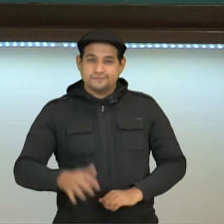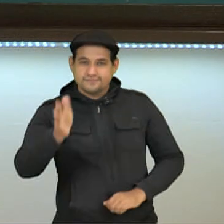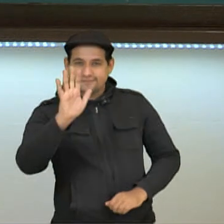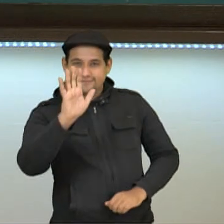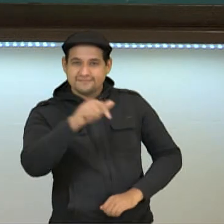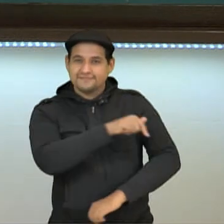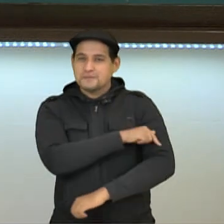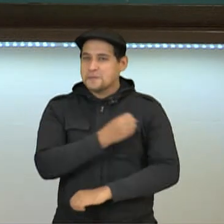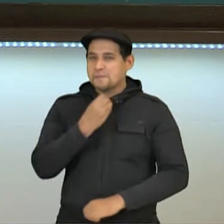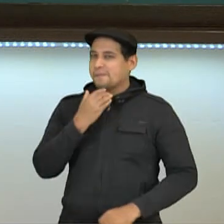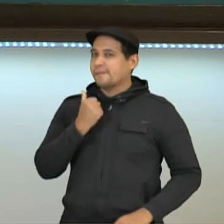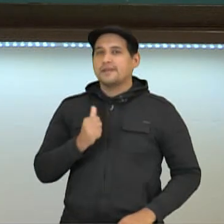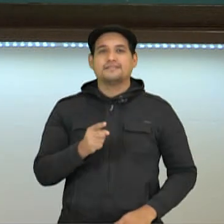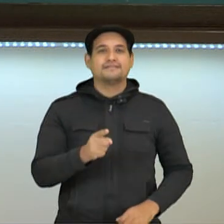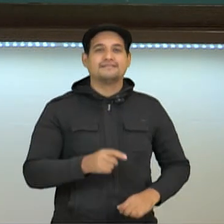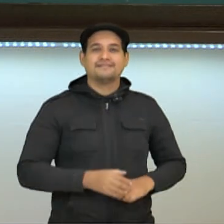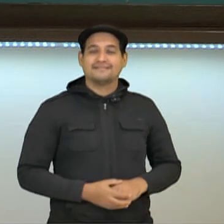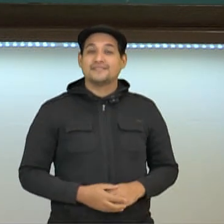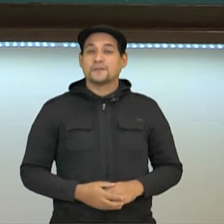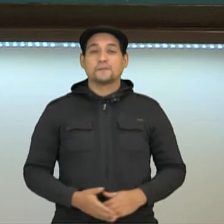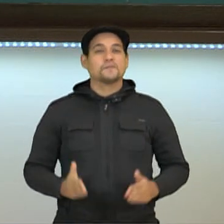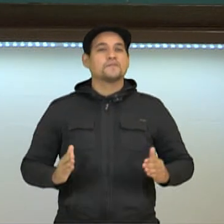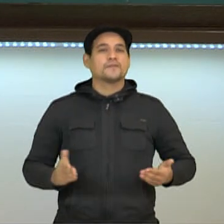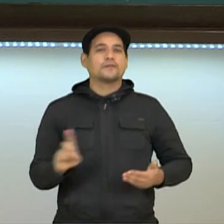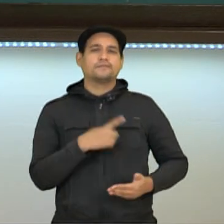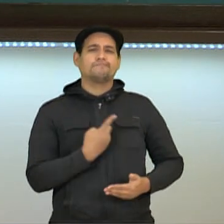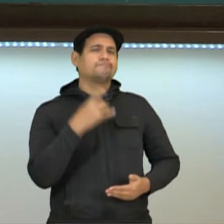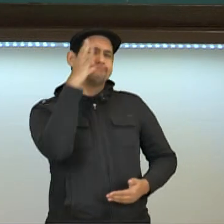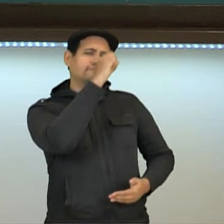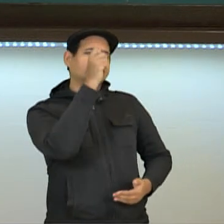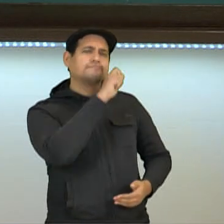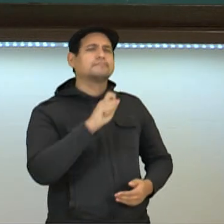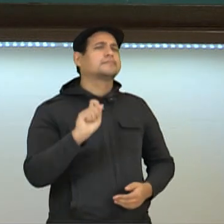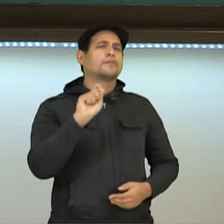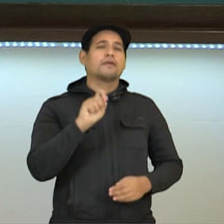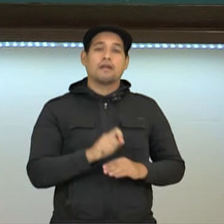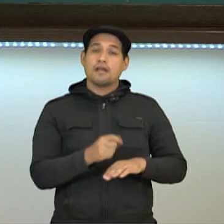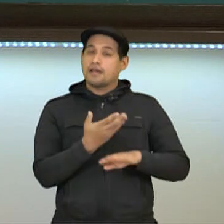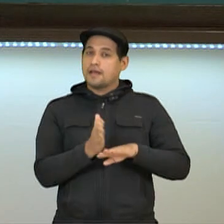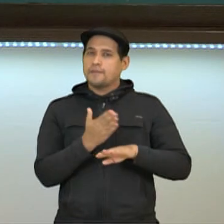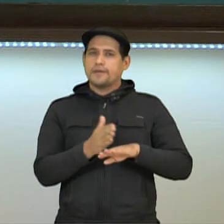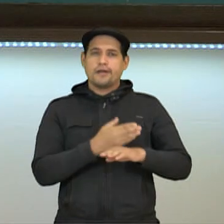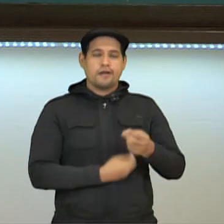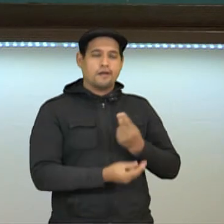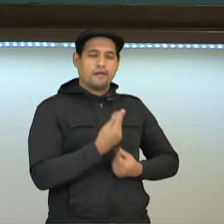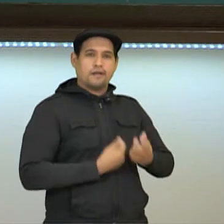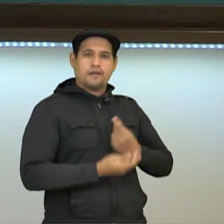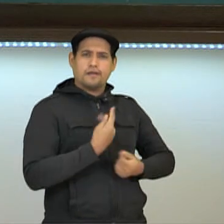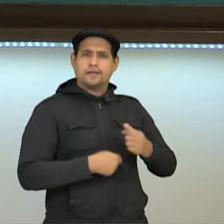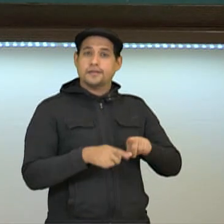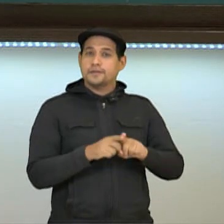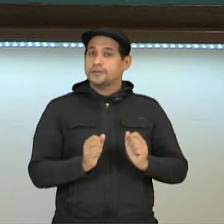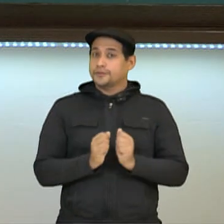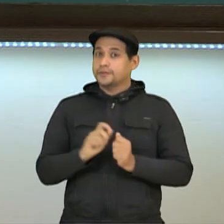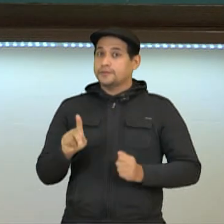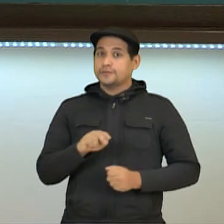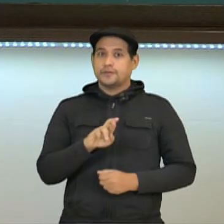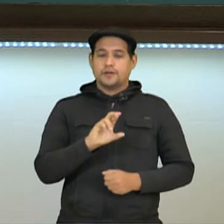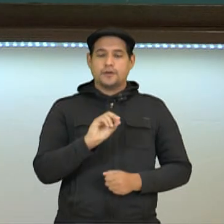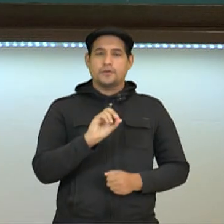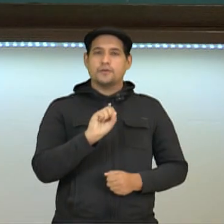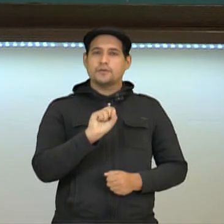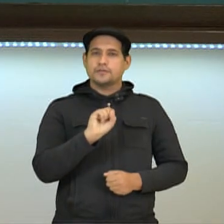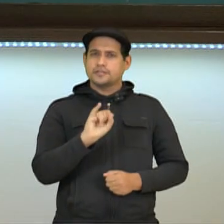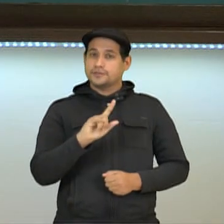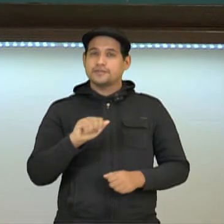Olá, sétimos anos, tudo bem com vocês? Hoje nós vamos aprender sobre as práticas econômicas. Comigo, professora Rosilda